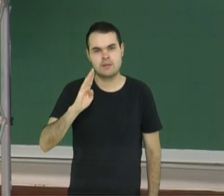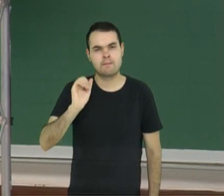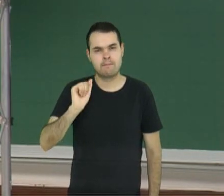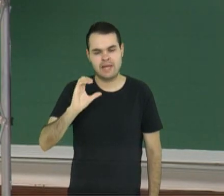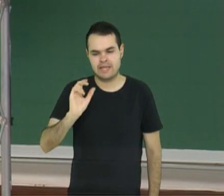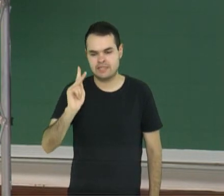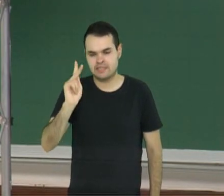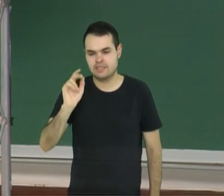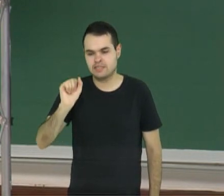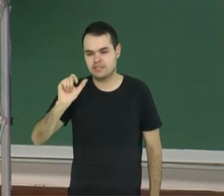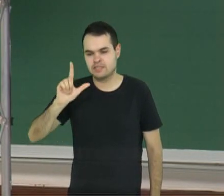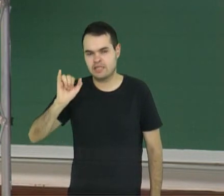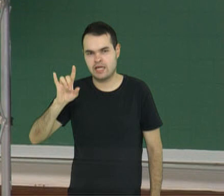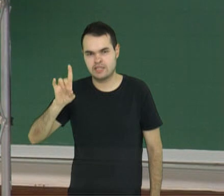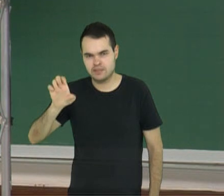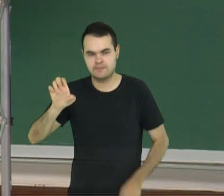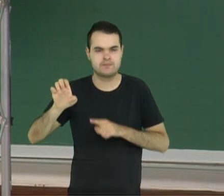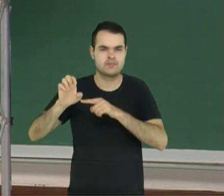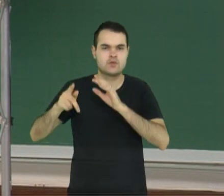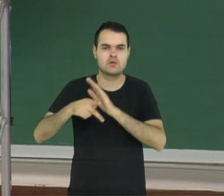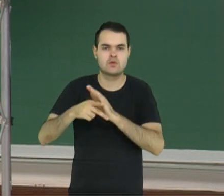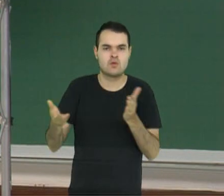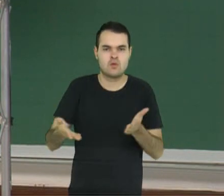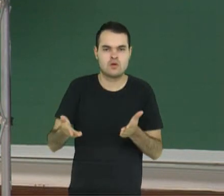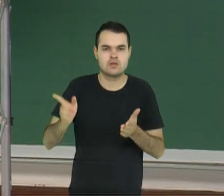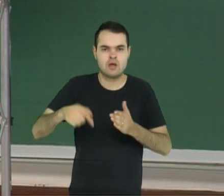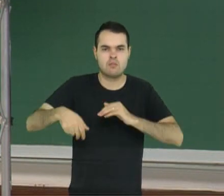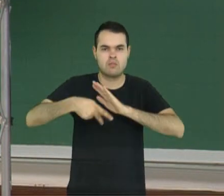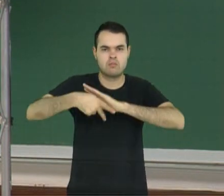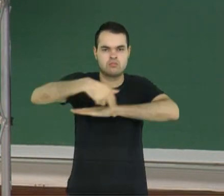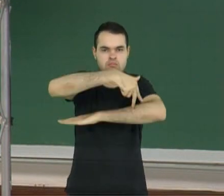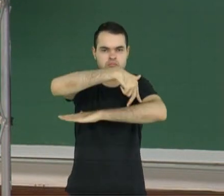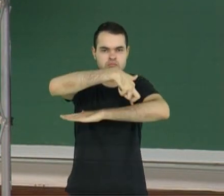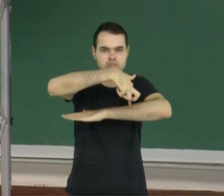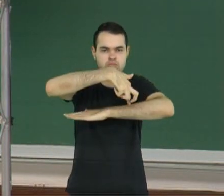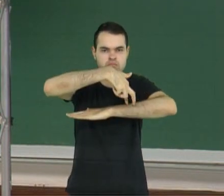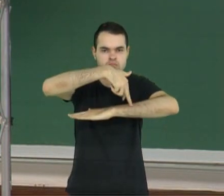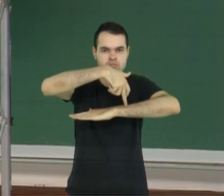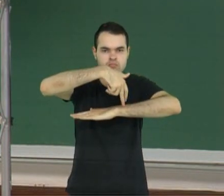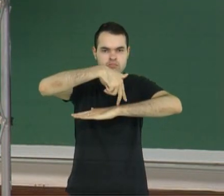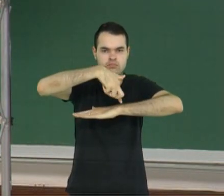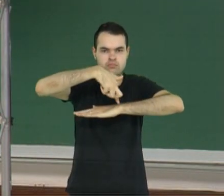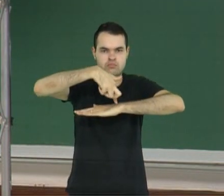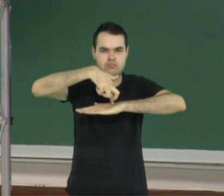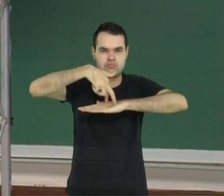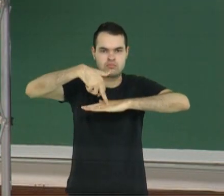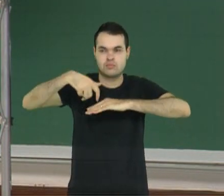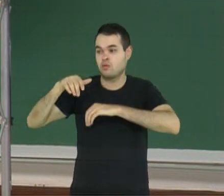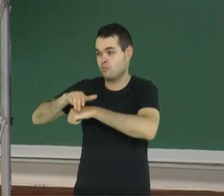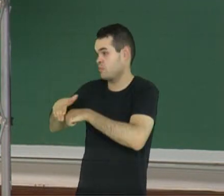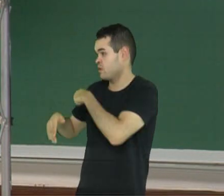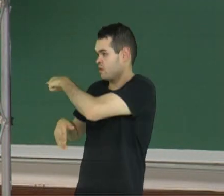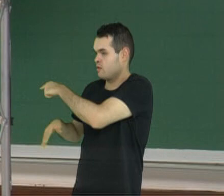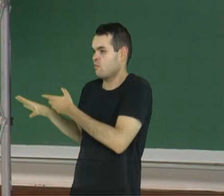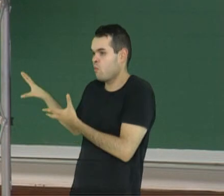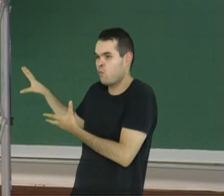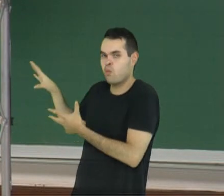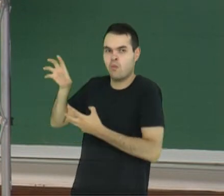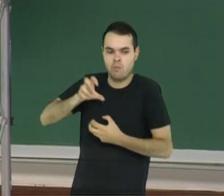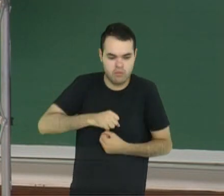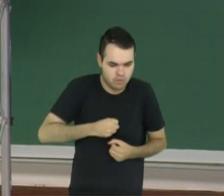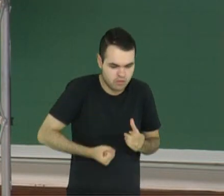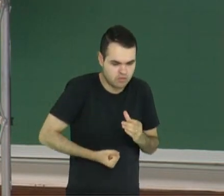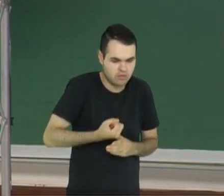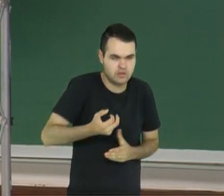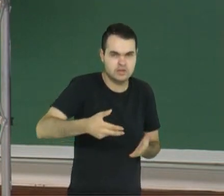backslide. Backslide, hoje em dia o pessoal chama de moonwalk, que é aquela coisa de andar para trás. Foi ele que inventou. E o Michael Jackson assimilou e colocou em